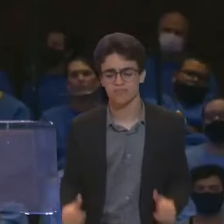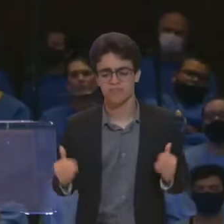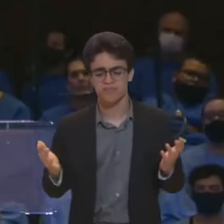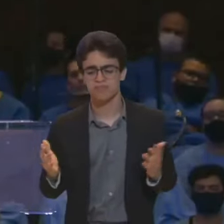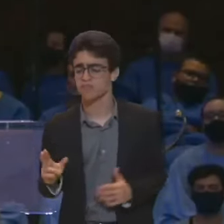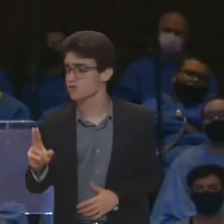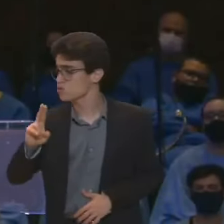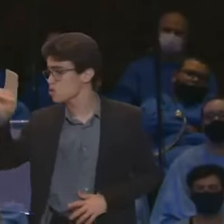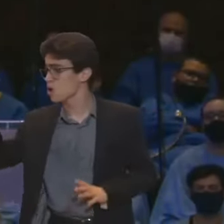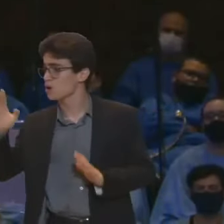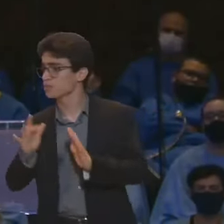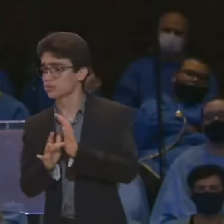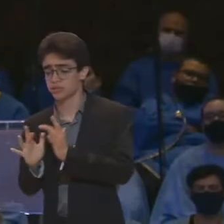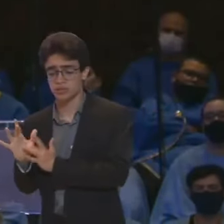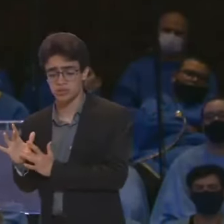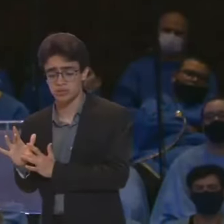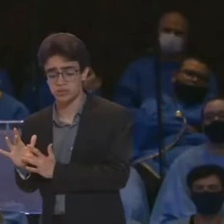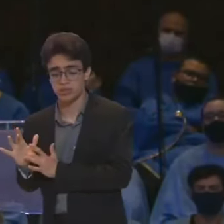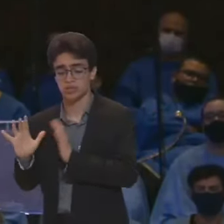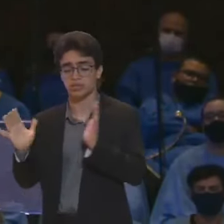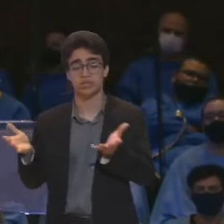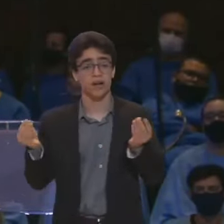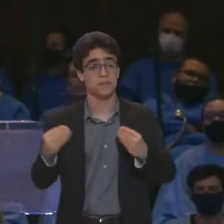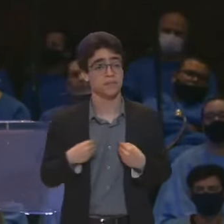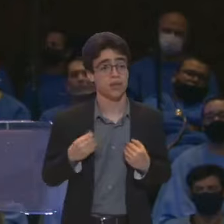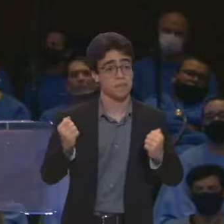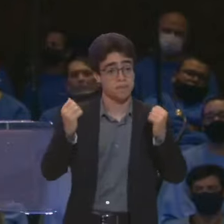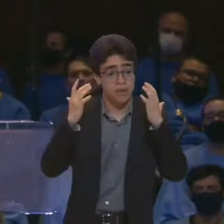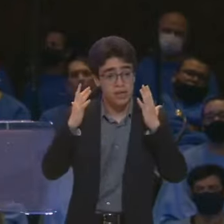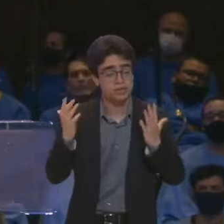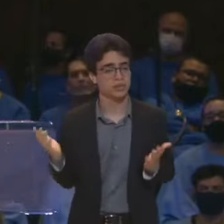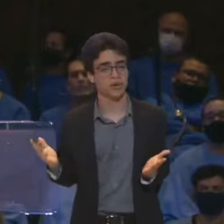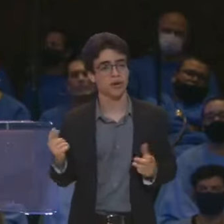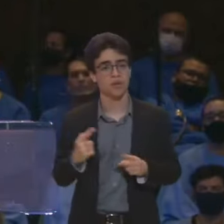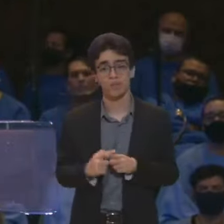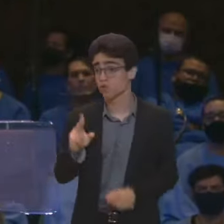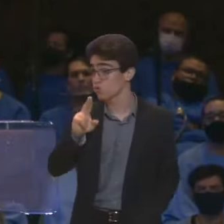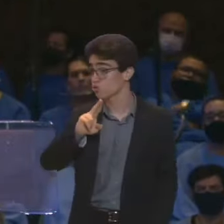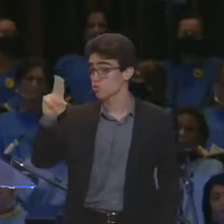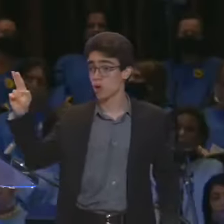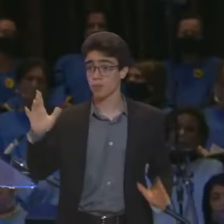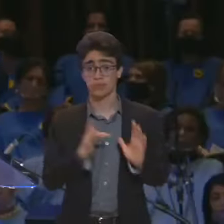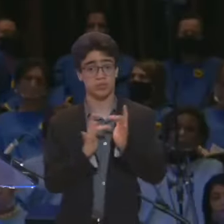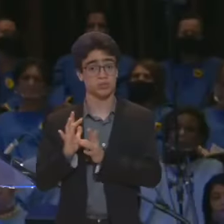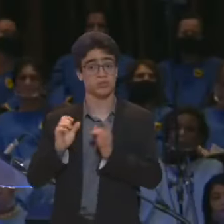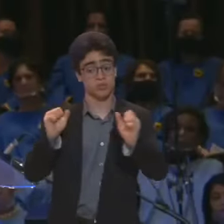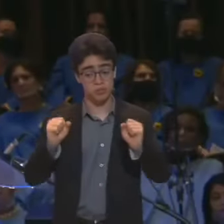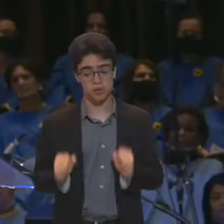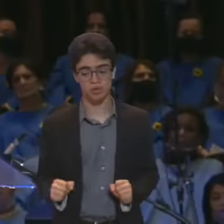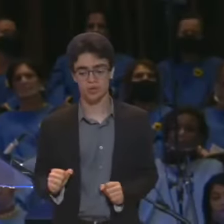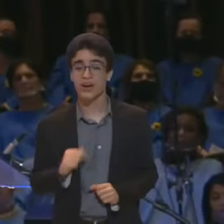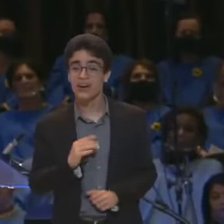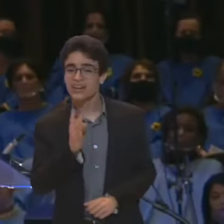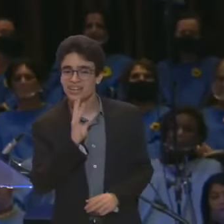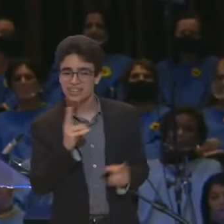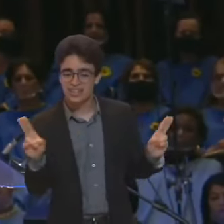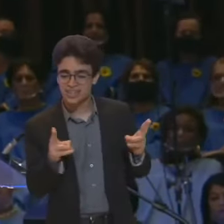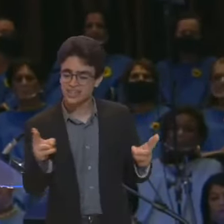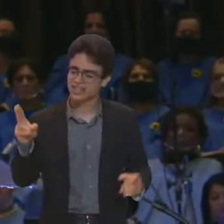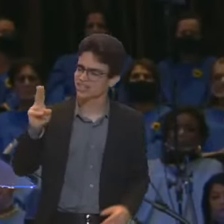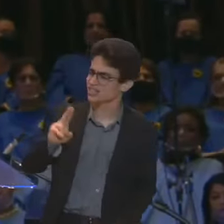Usar o nome de Cristo por si já garante bênção, porque o nome de Jesus é poderoso. Como é, conhece aquela música?